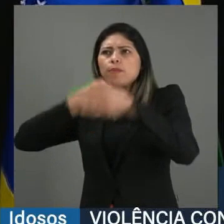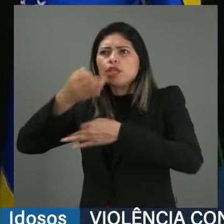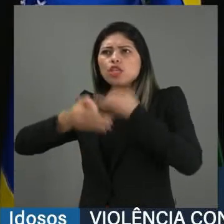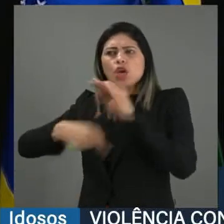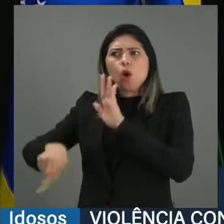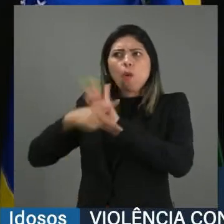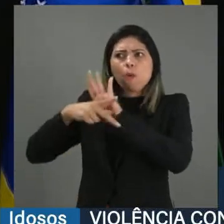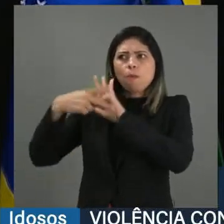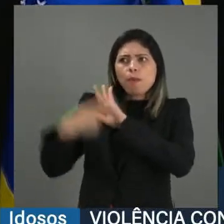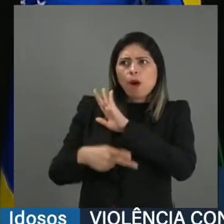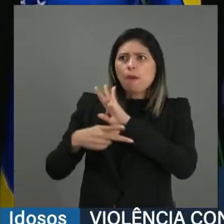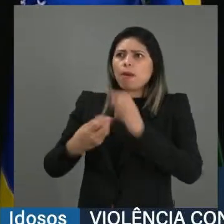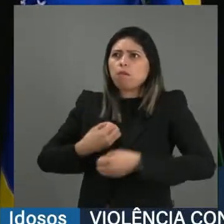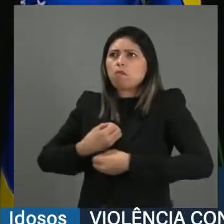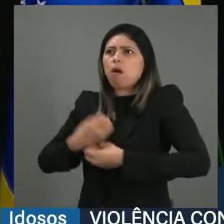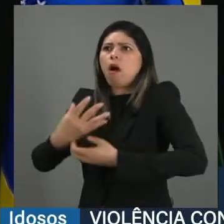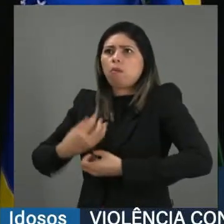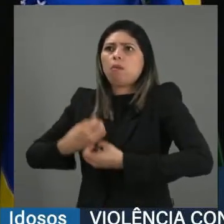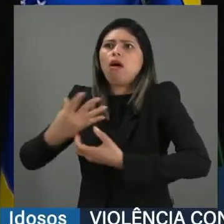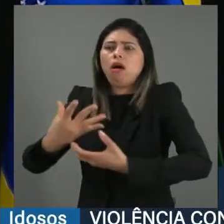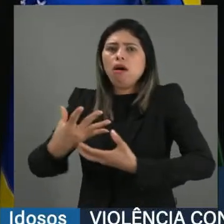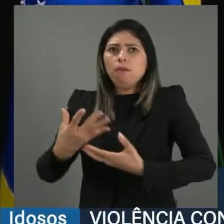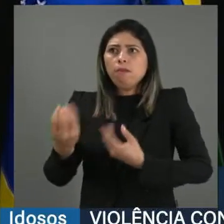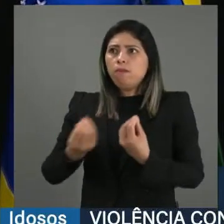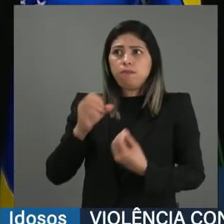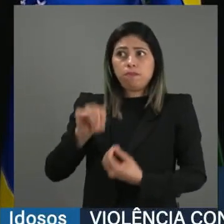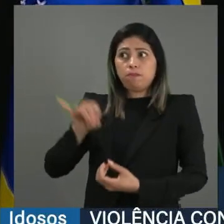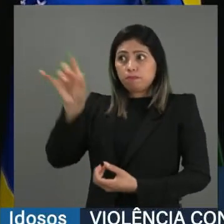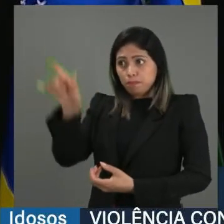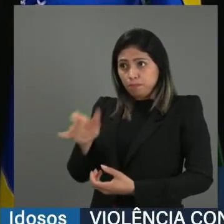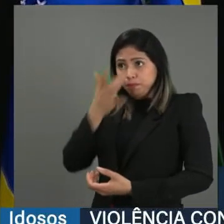acreditam. Porque uma palavra dita por eles